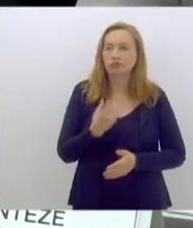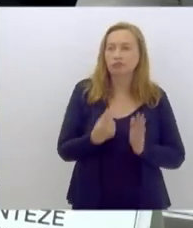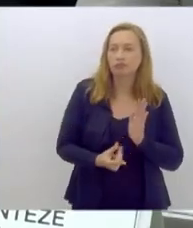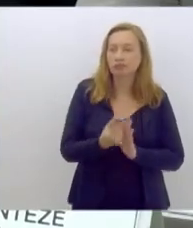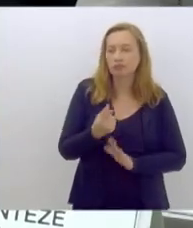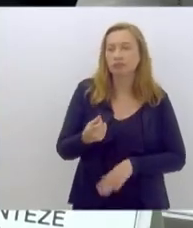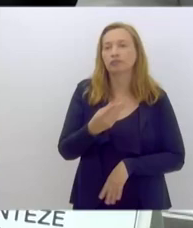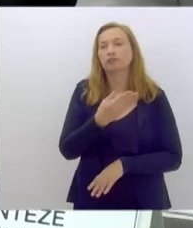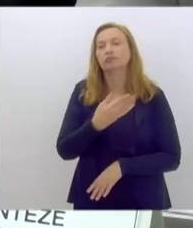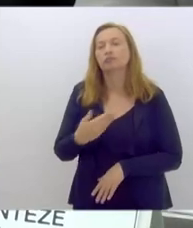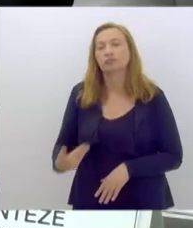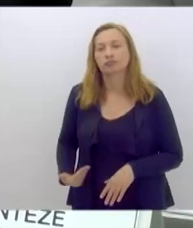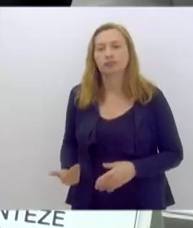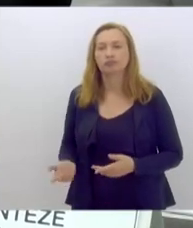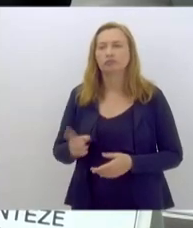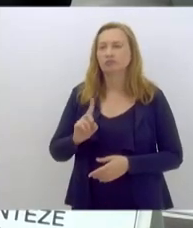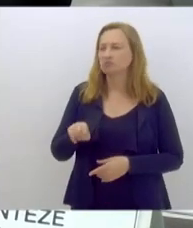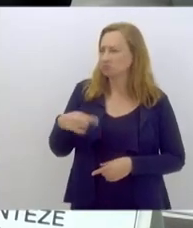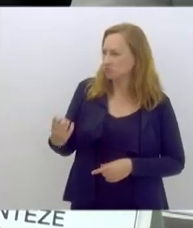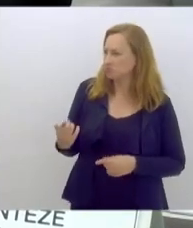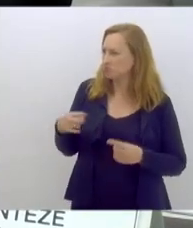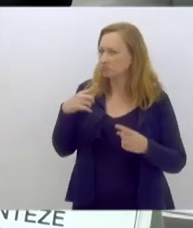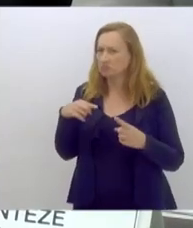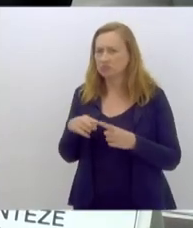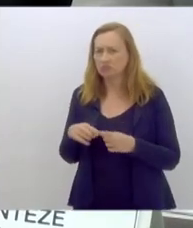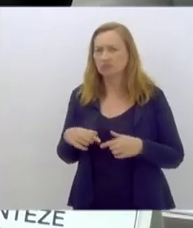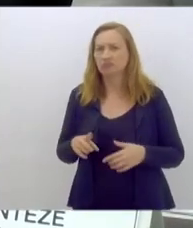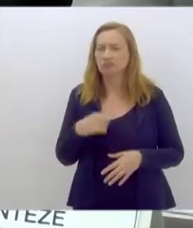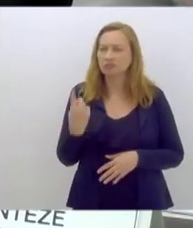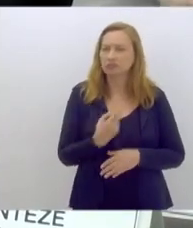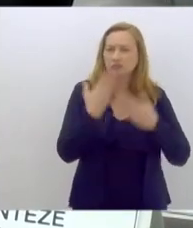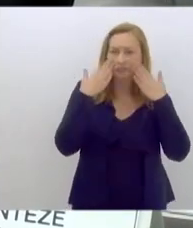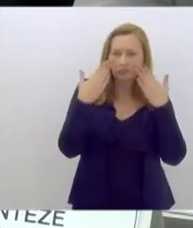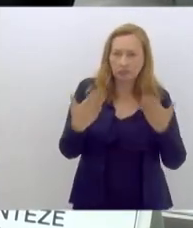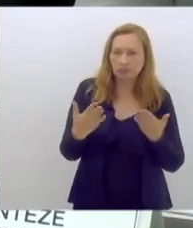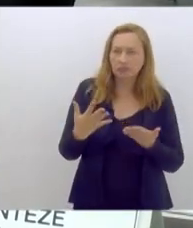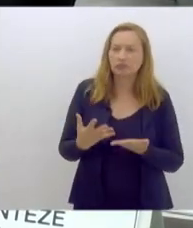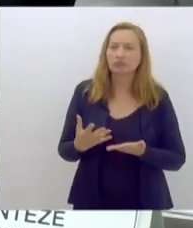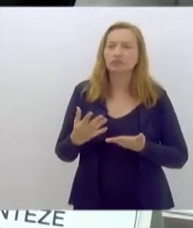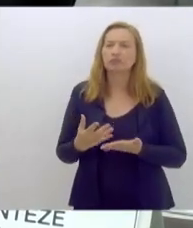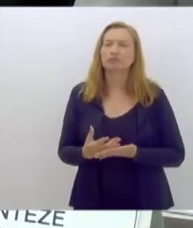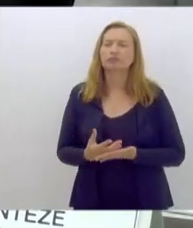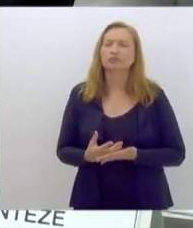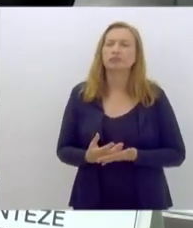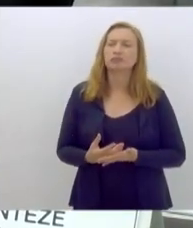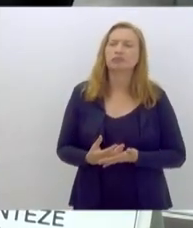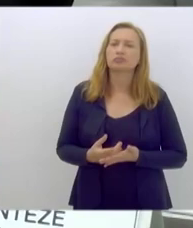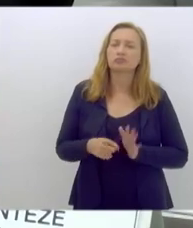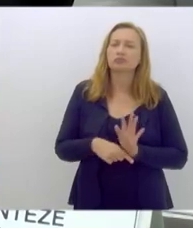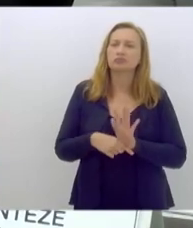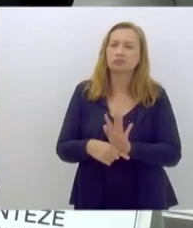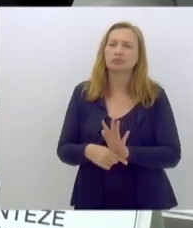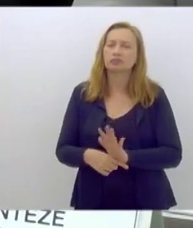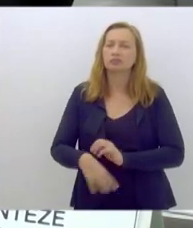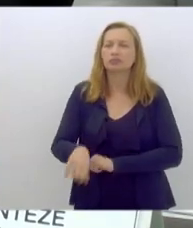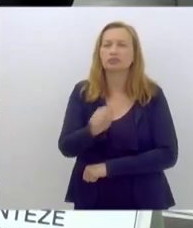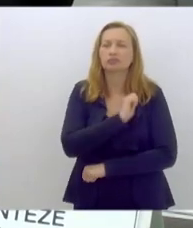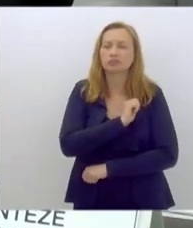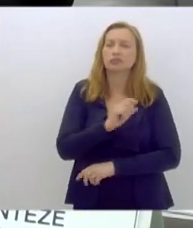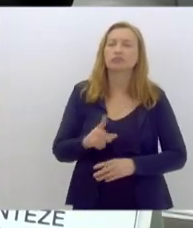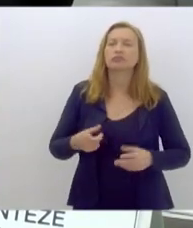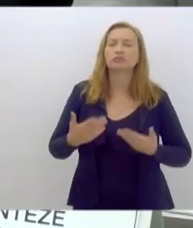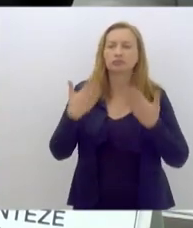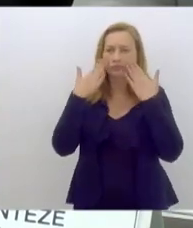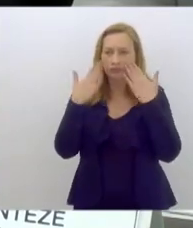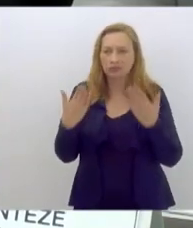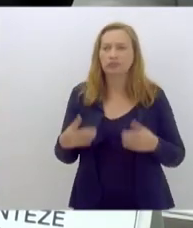Finanças Públicas e não é por outro motivo que quando nós apresentamos o regime de recuperação fiscal lá no diagnóstico nós